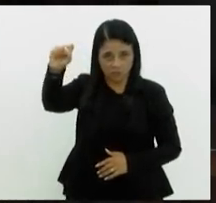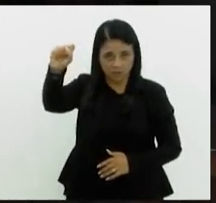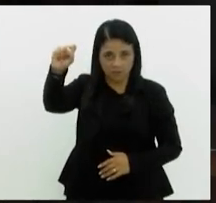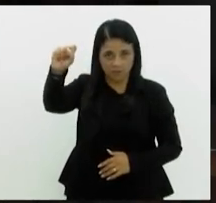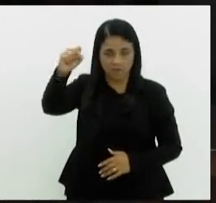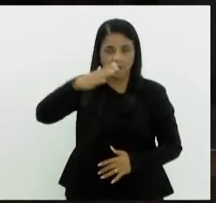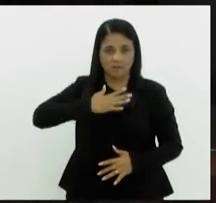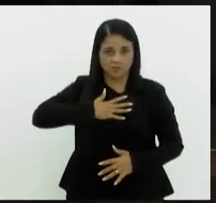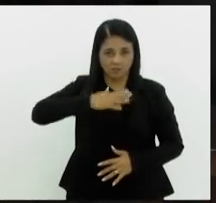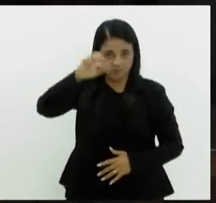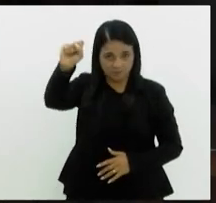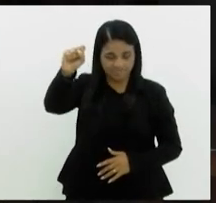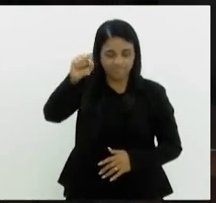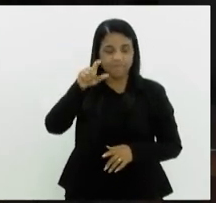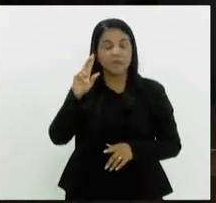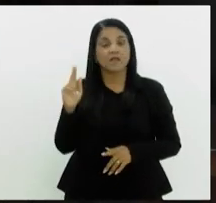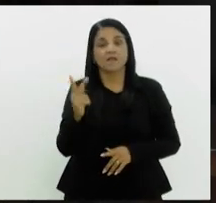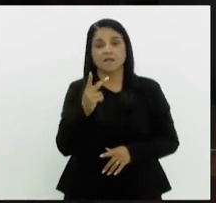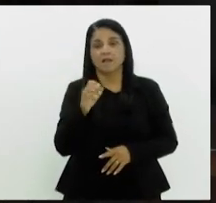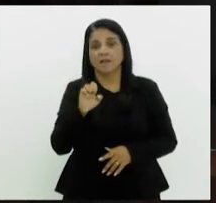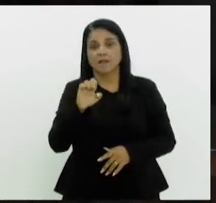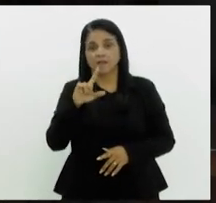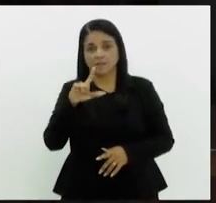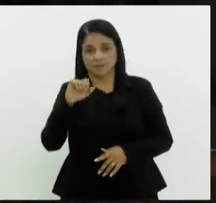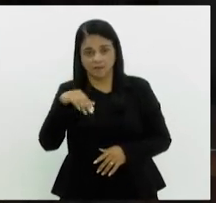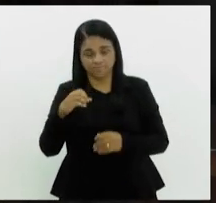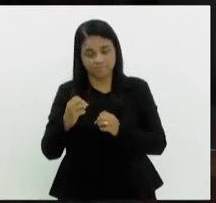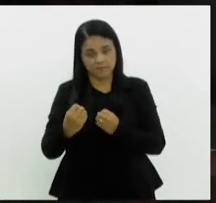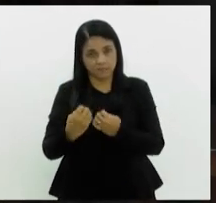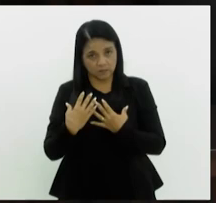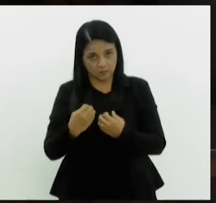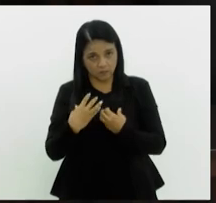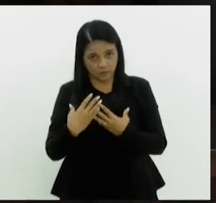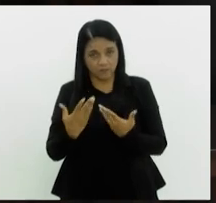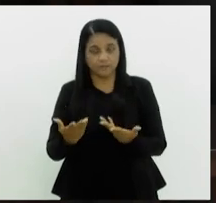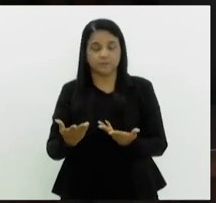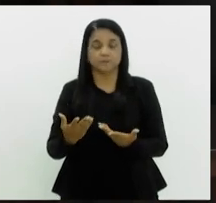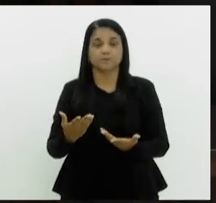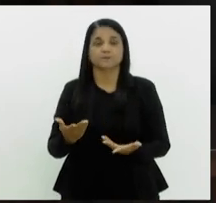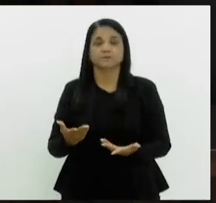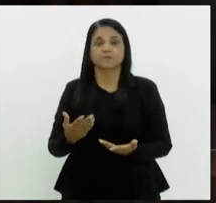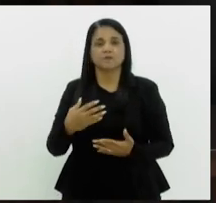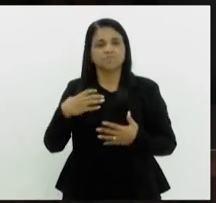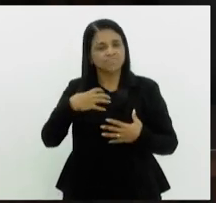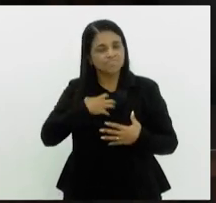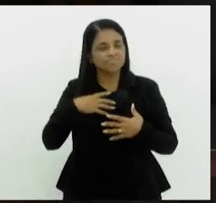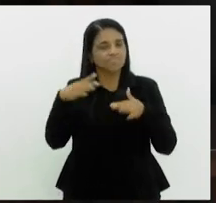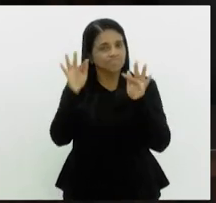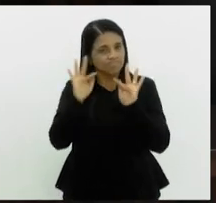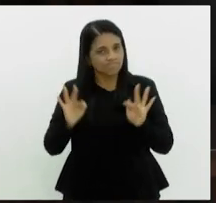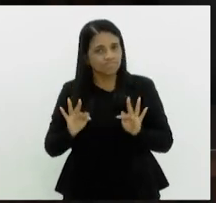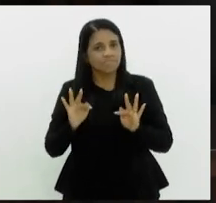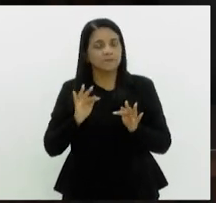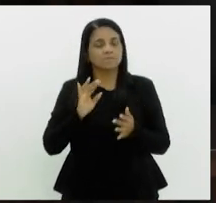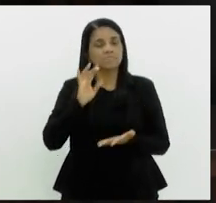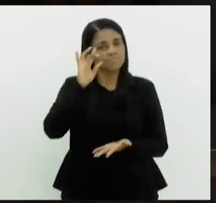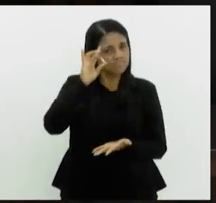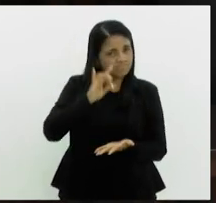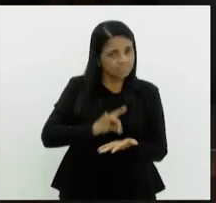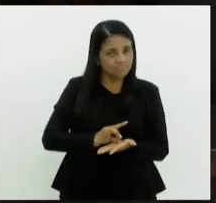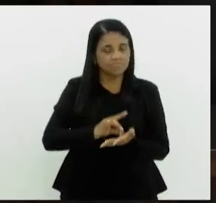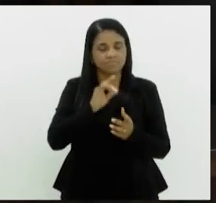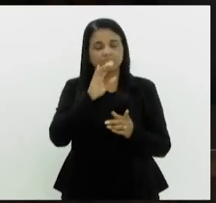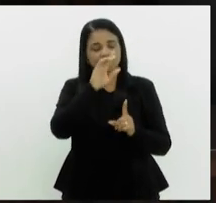ensinou. Então, eu fico muito feliz. Mas dizer que Helena Teodoro é uma mulher